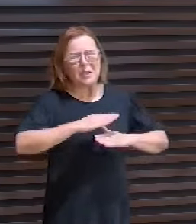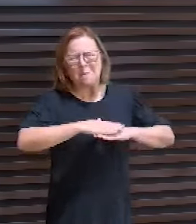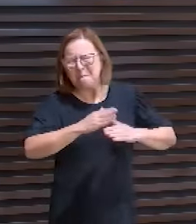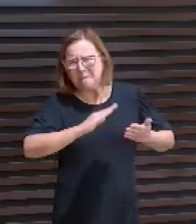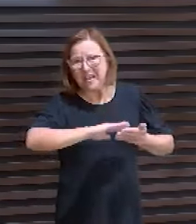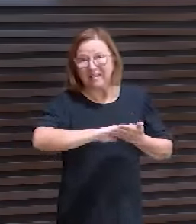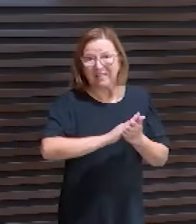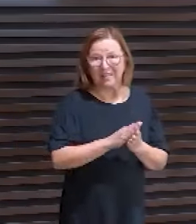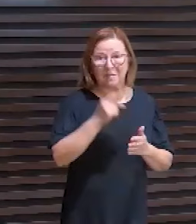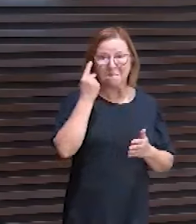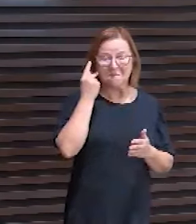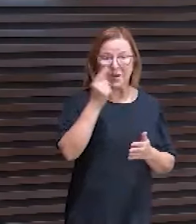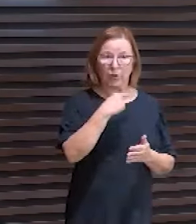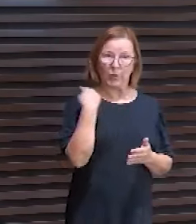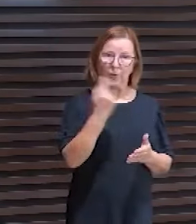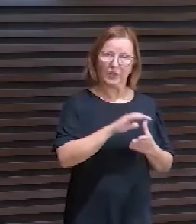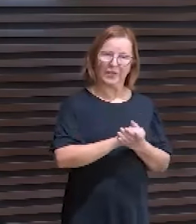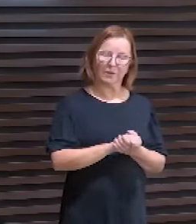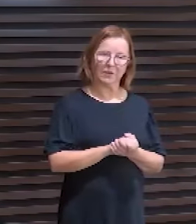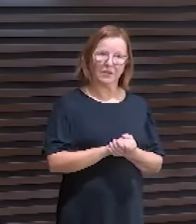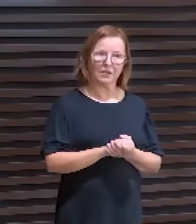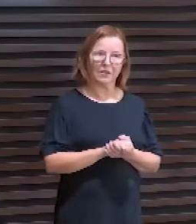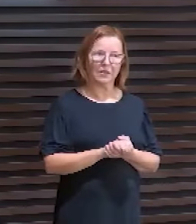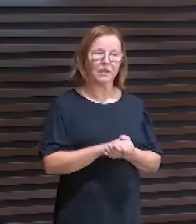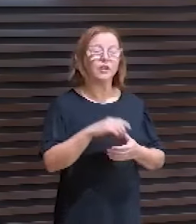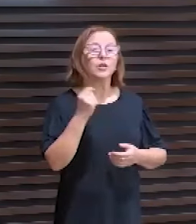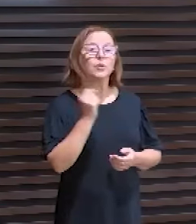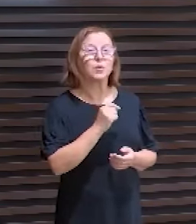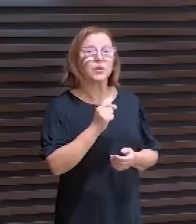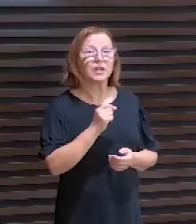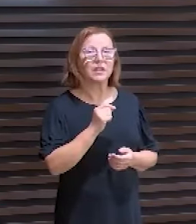para nosso casamento do que o egoísmo